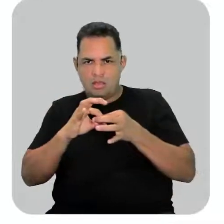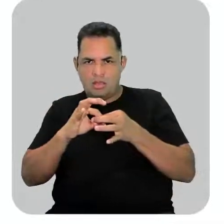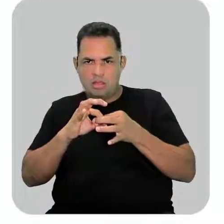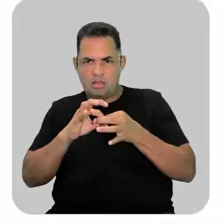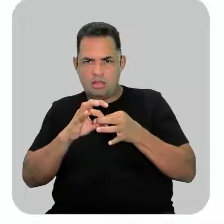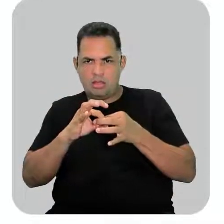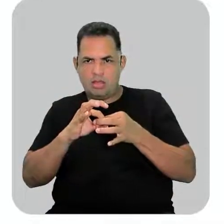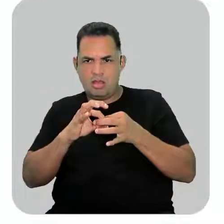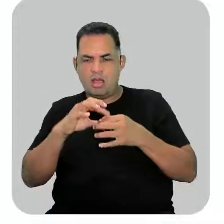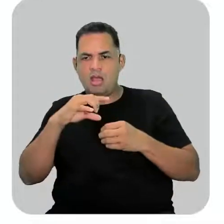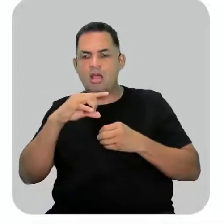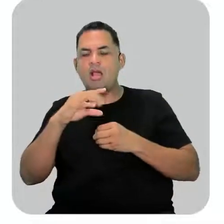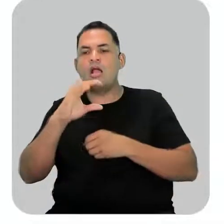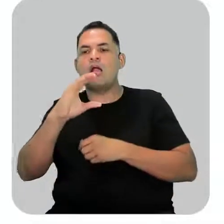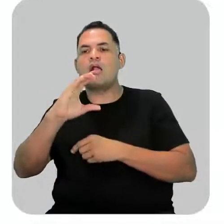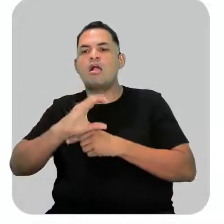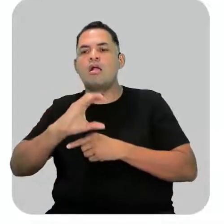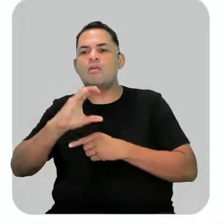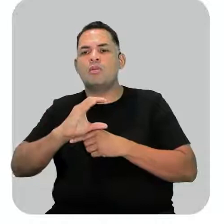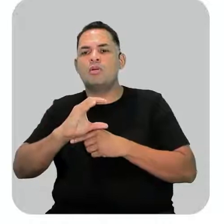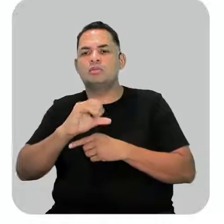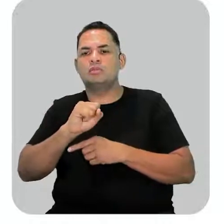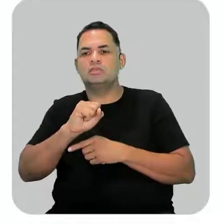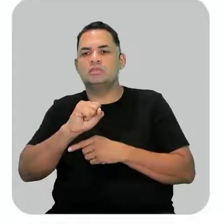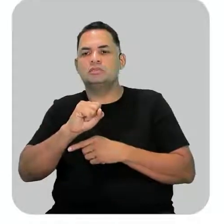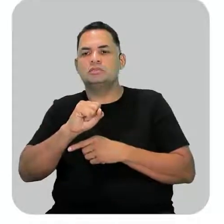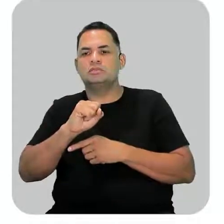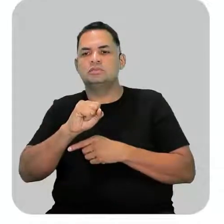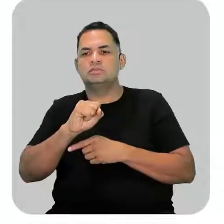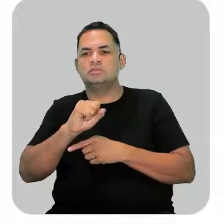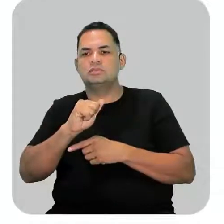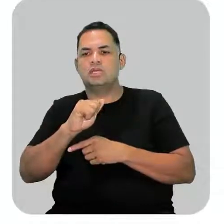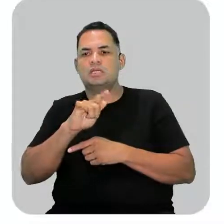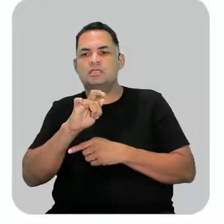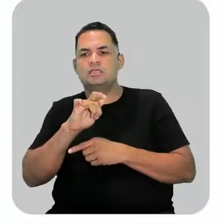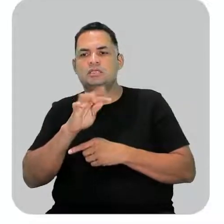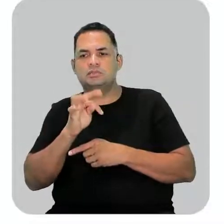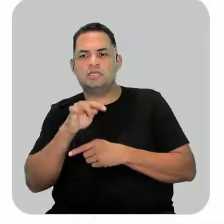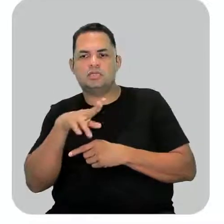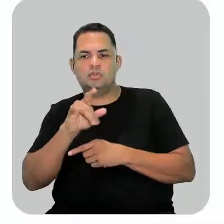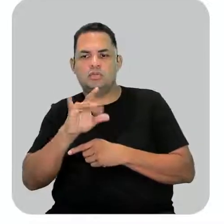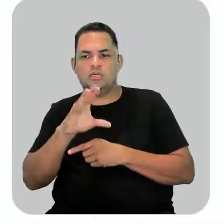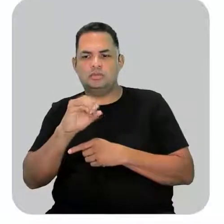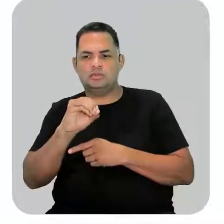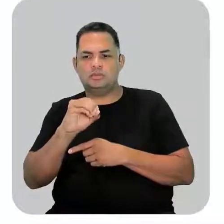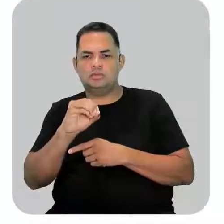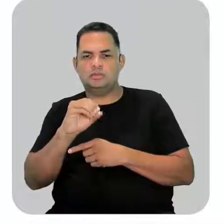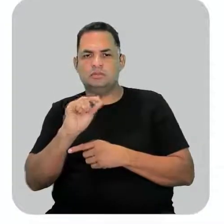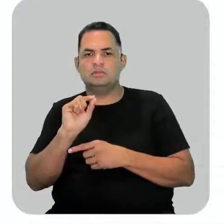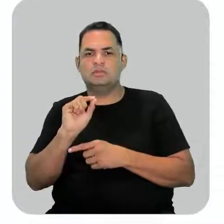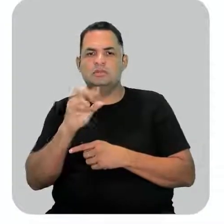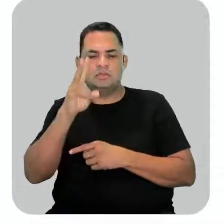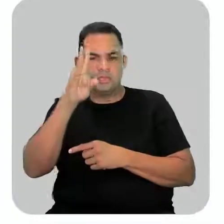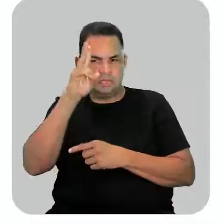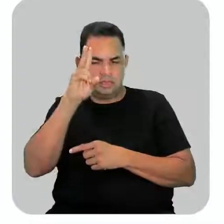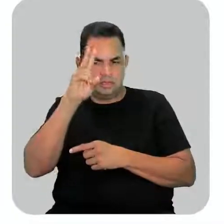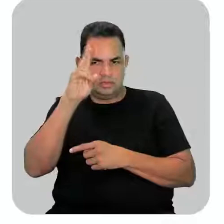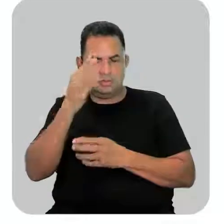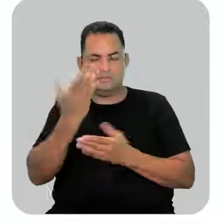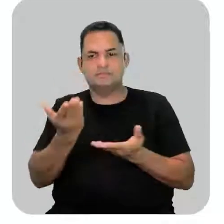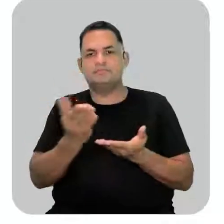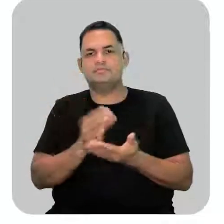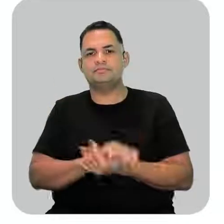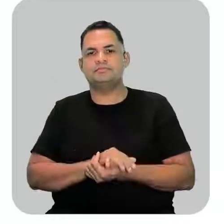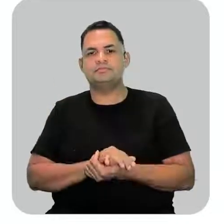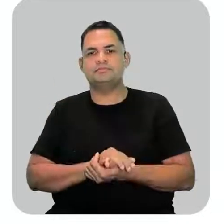a um carbono saturado. Aqui comigo, rapidão, quando a gente fala carbono saturado, lembrem-se,